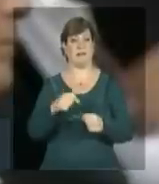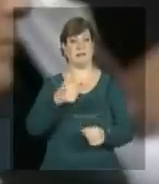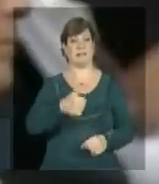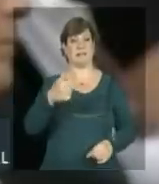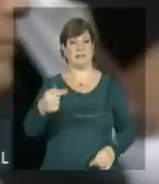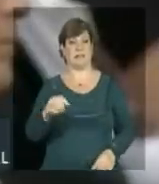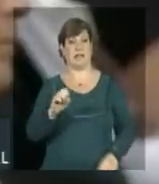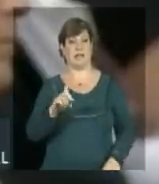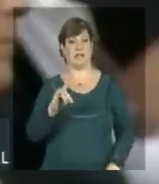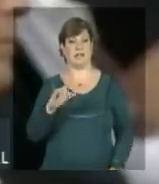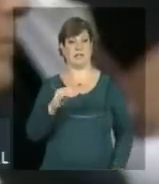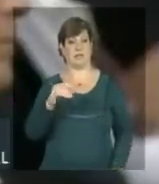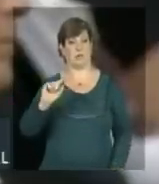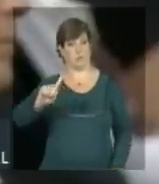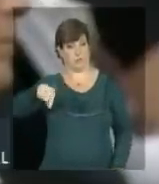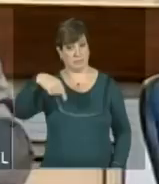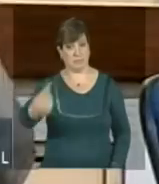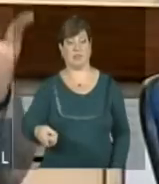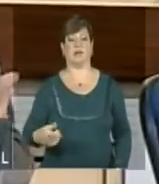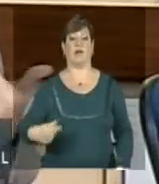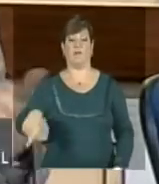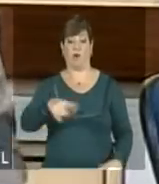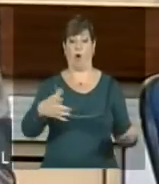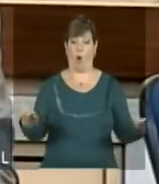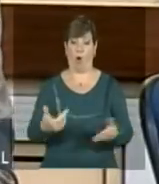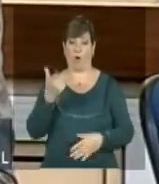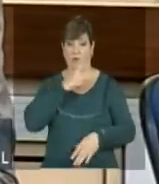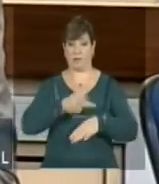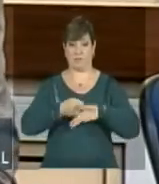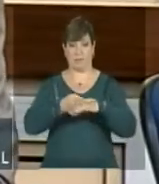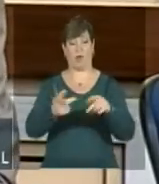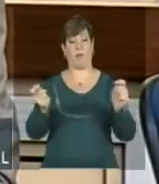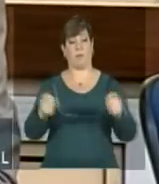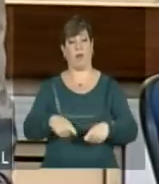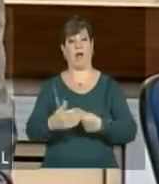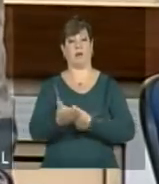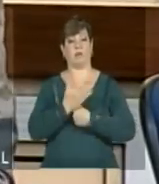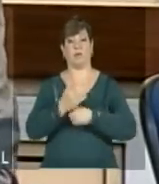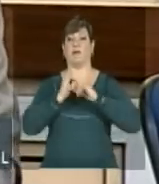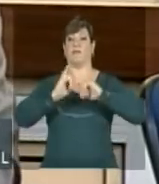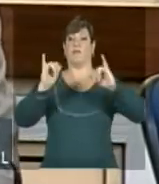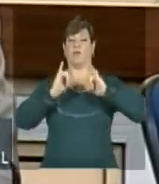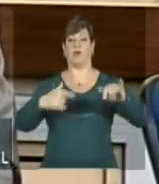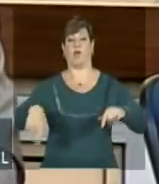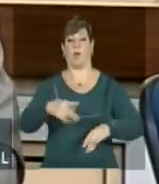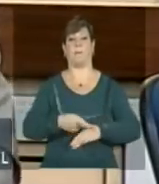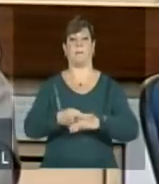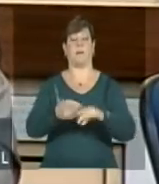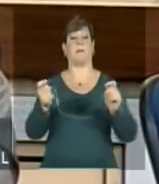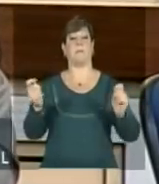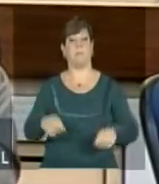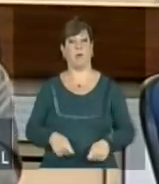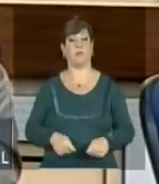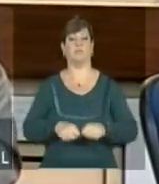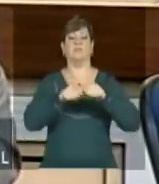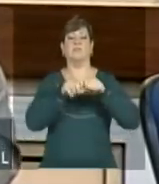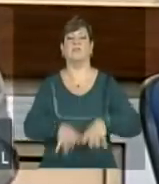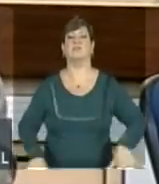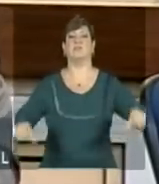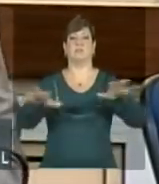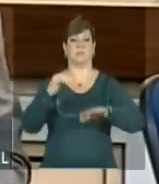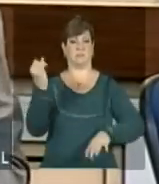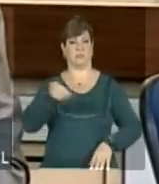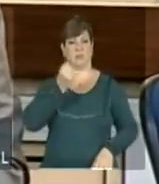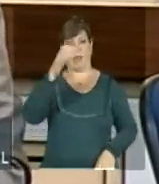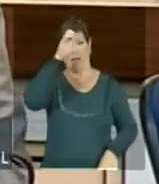que aqui estão, hoje premiados, contribuam para divulgar cada vez mais o nosso prêmio para que ele seja realmente um elemento